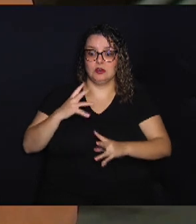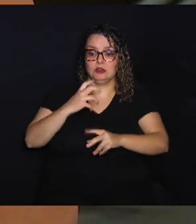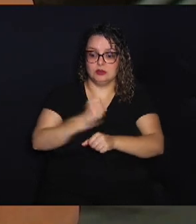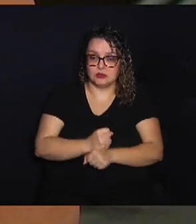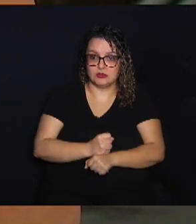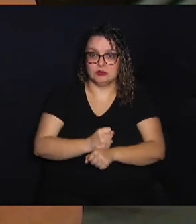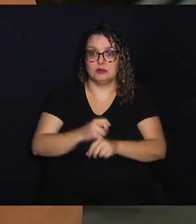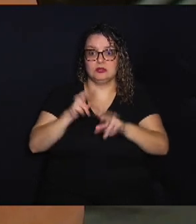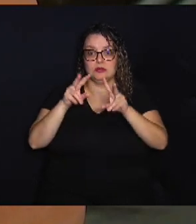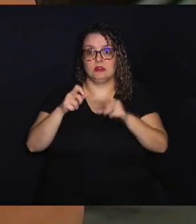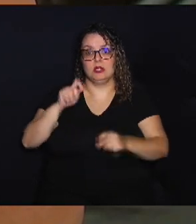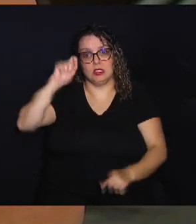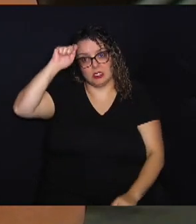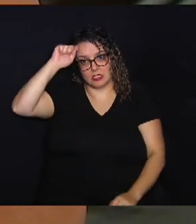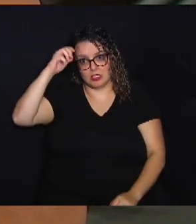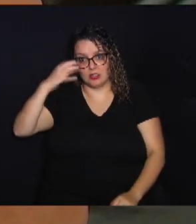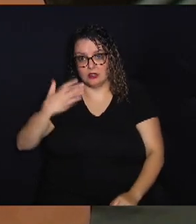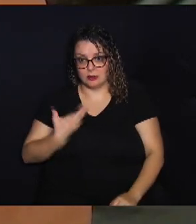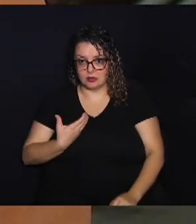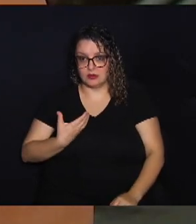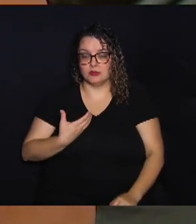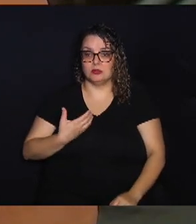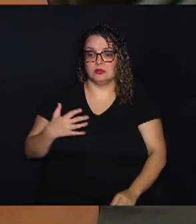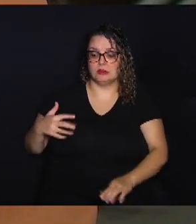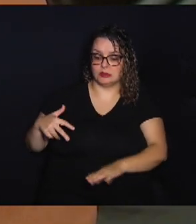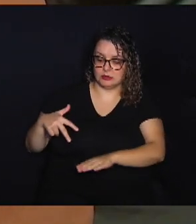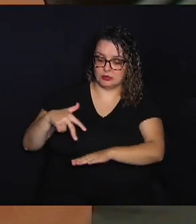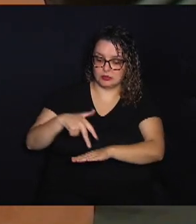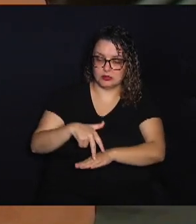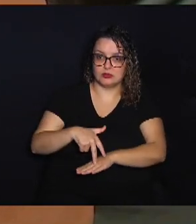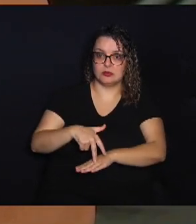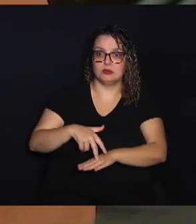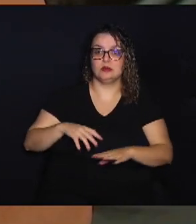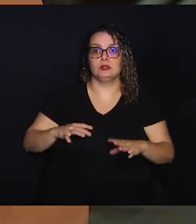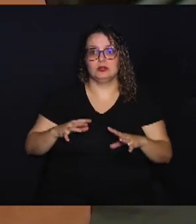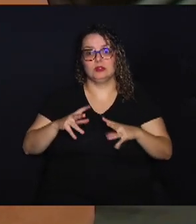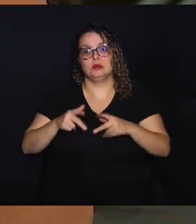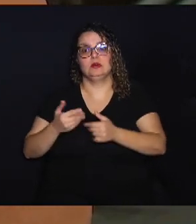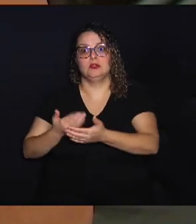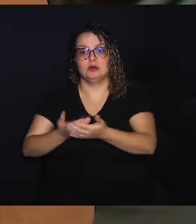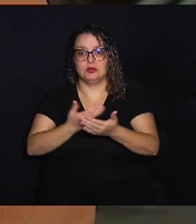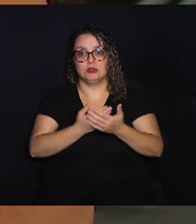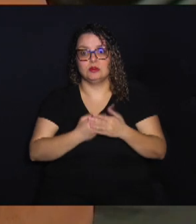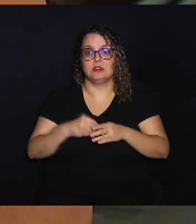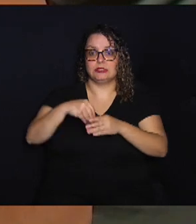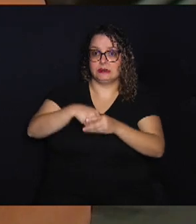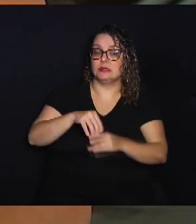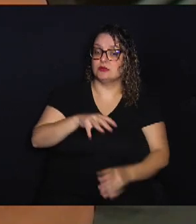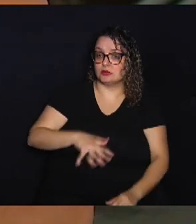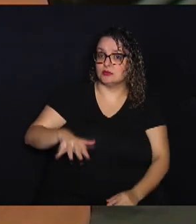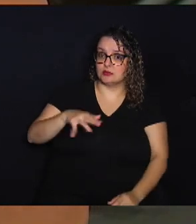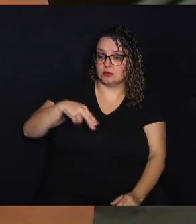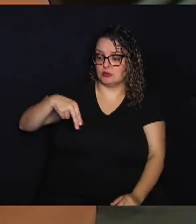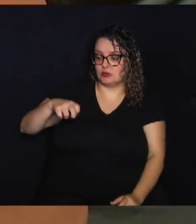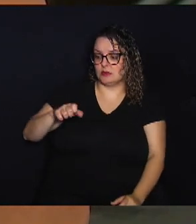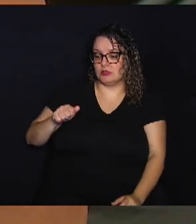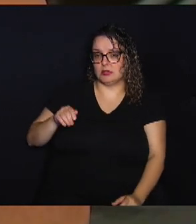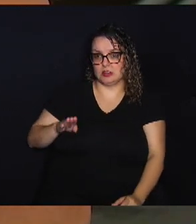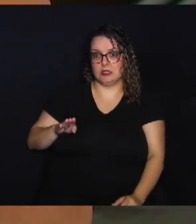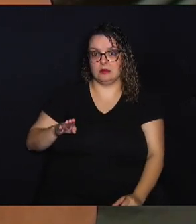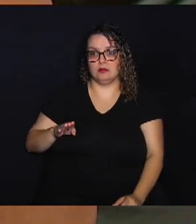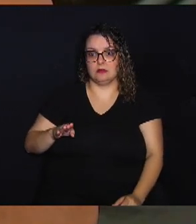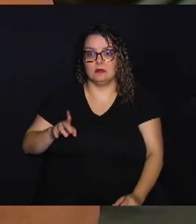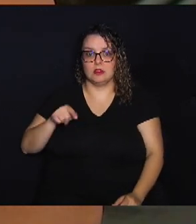temática afro-brasileira. Então, o protagonista de todos os estudos dentro desse espaço do NEAB